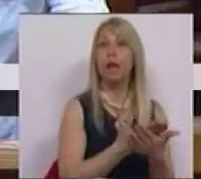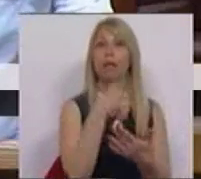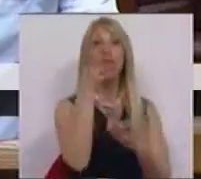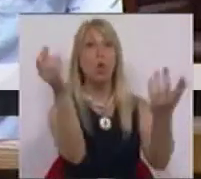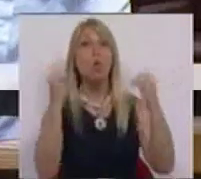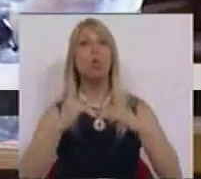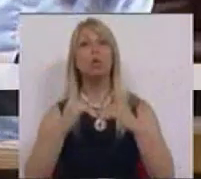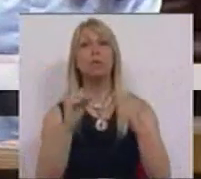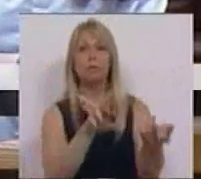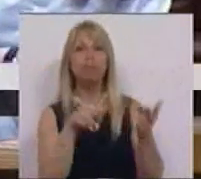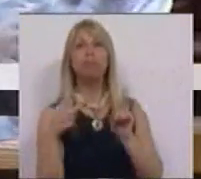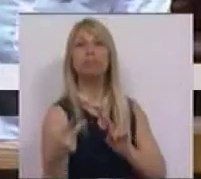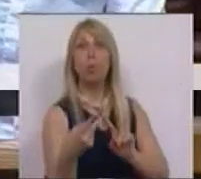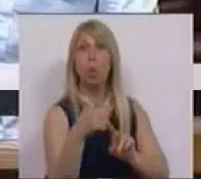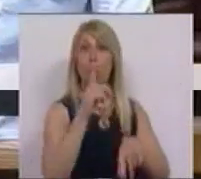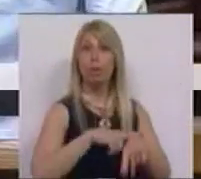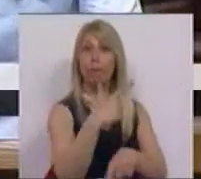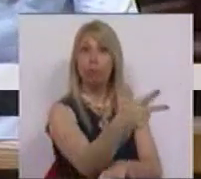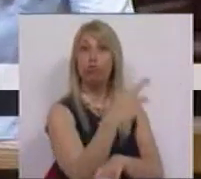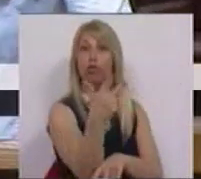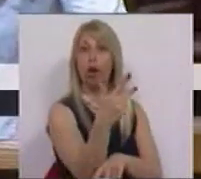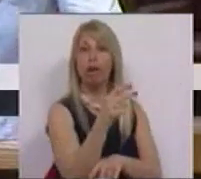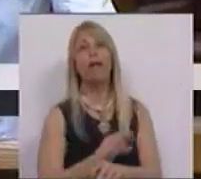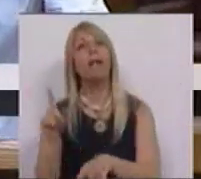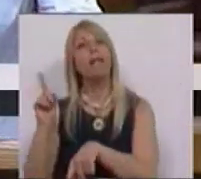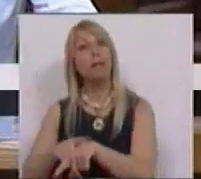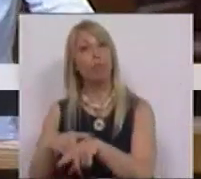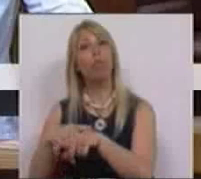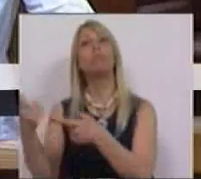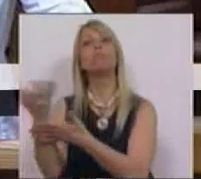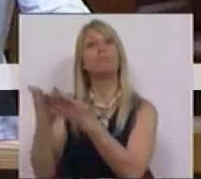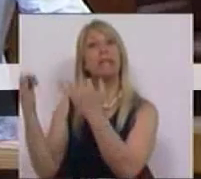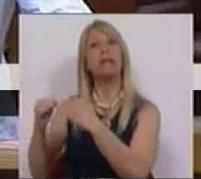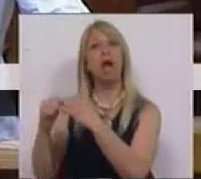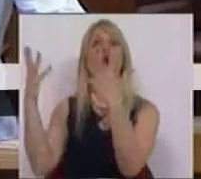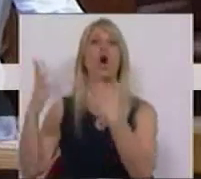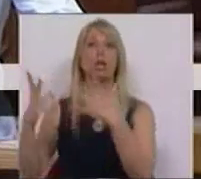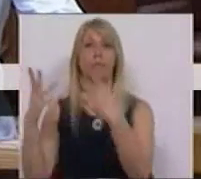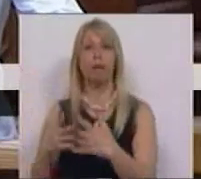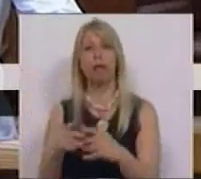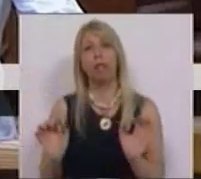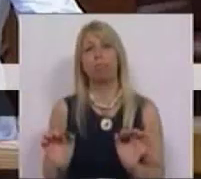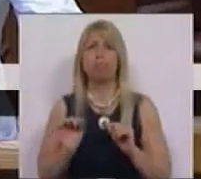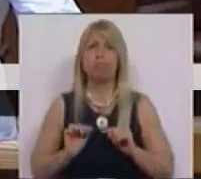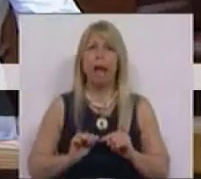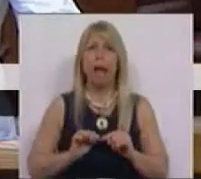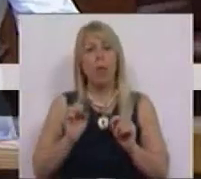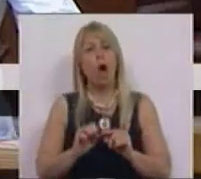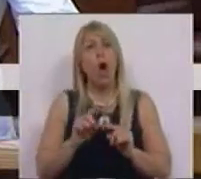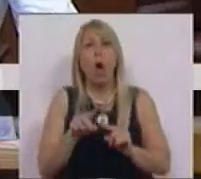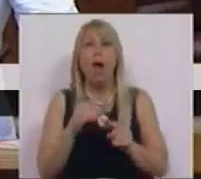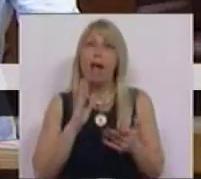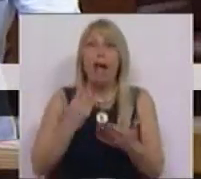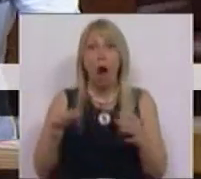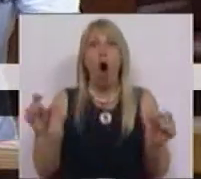à passagem do tempo da Troika para o tempo do tratado orçamental. Um salto limpo da panela para a frigideira.